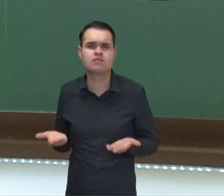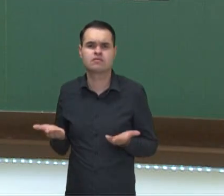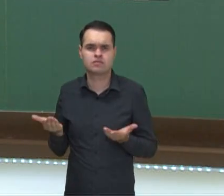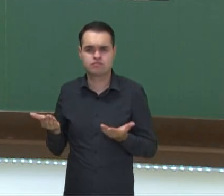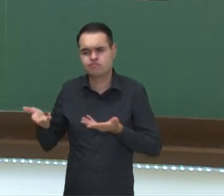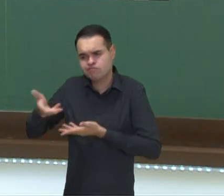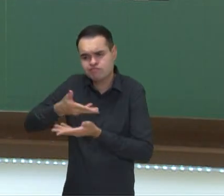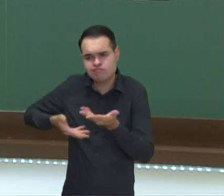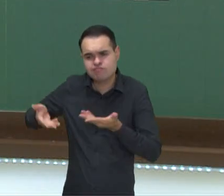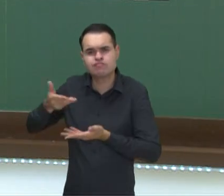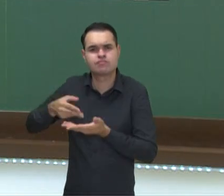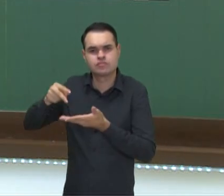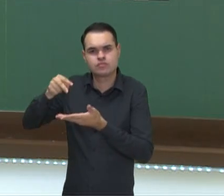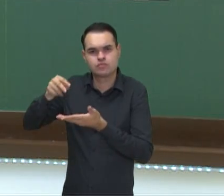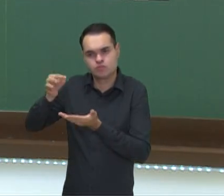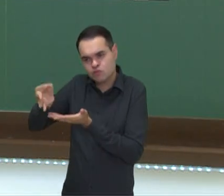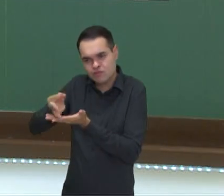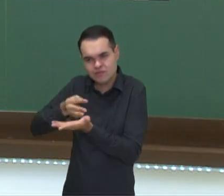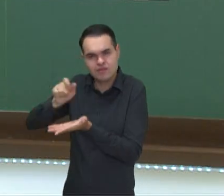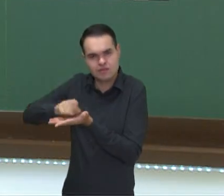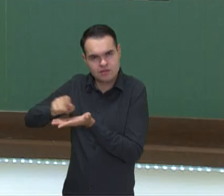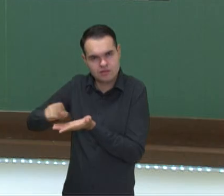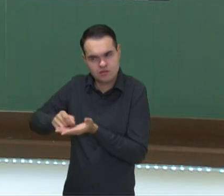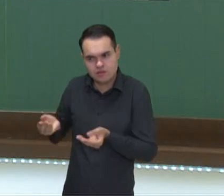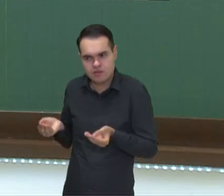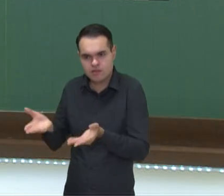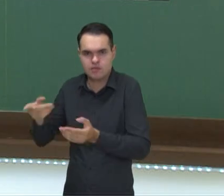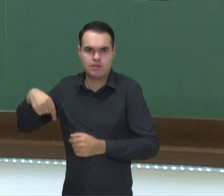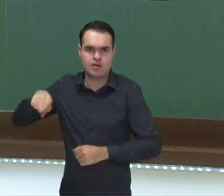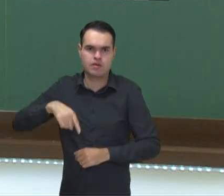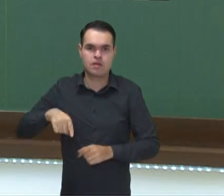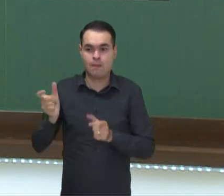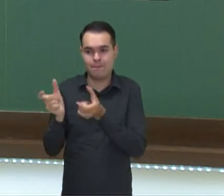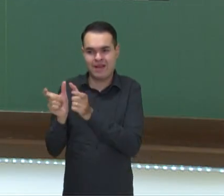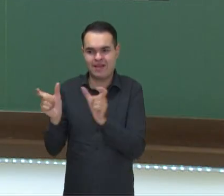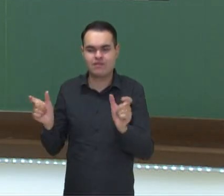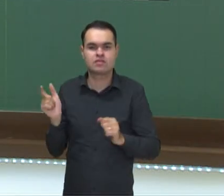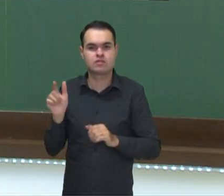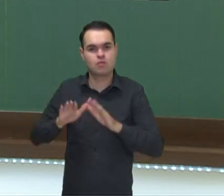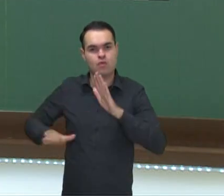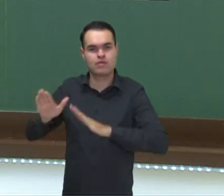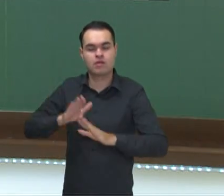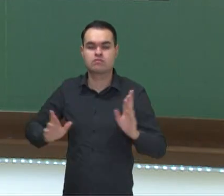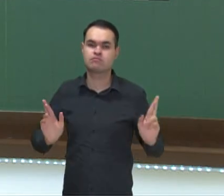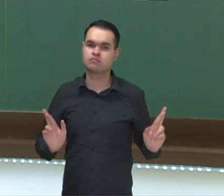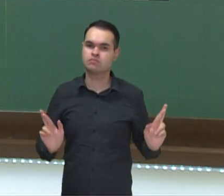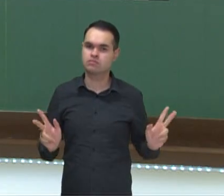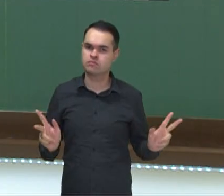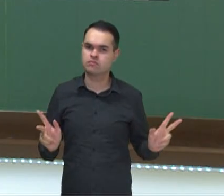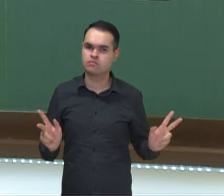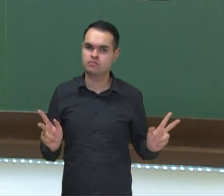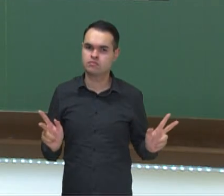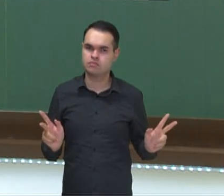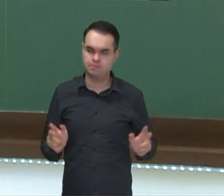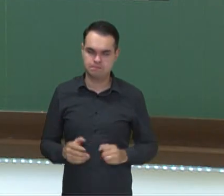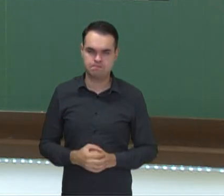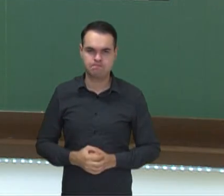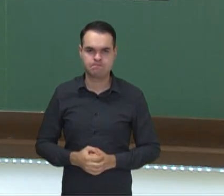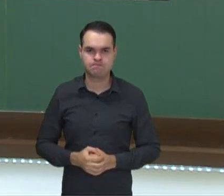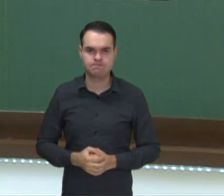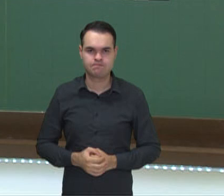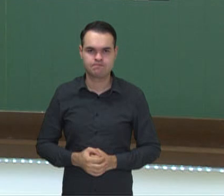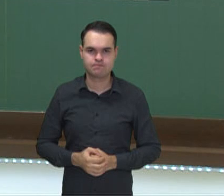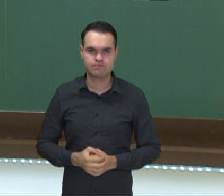compreensão, né? Então, as palavras lá terão um outro cuidado, uma outra atenção do que outros